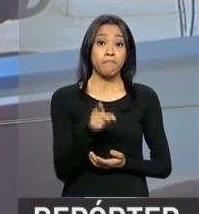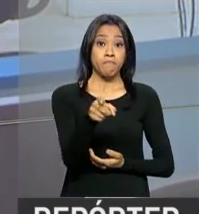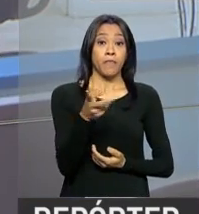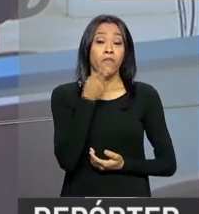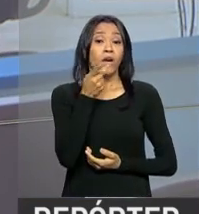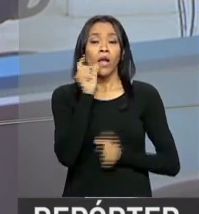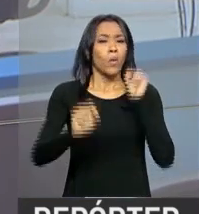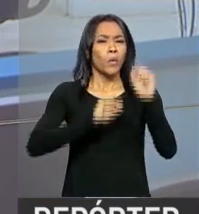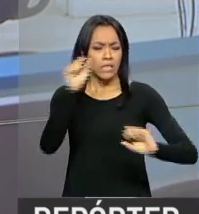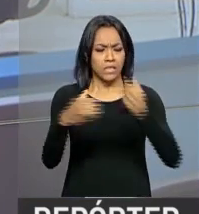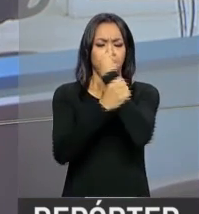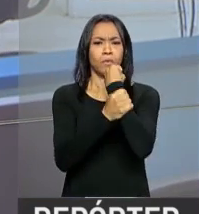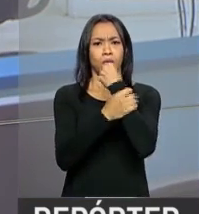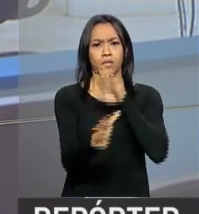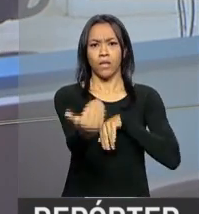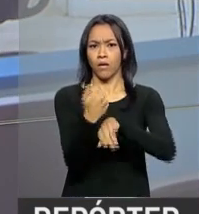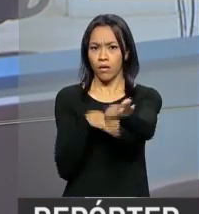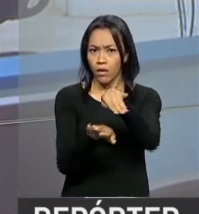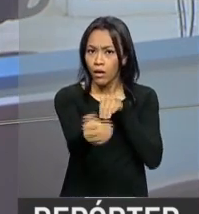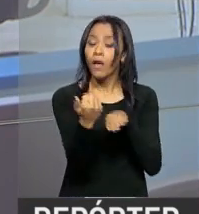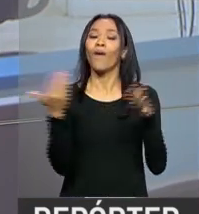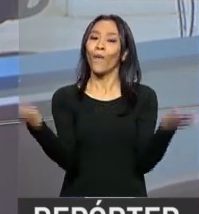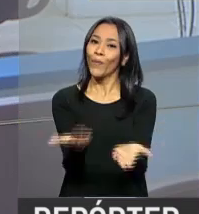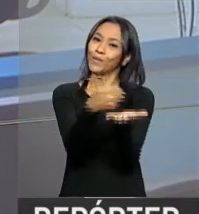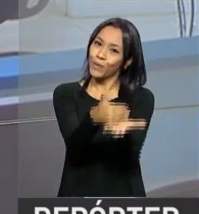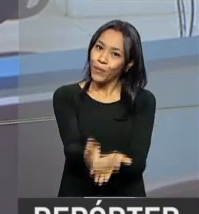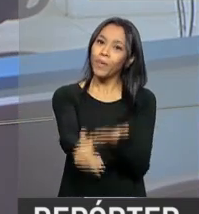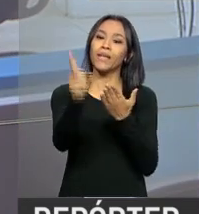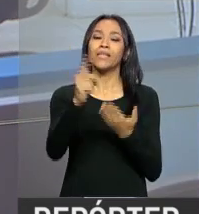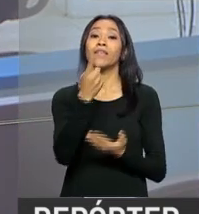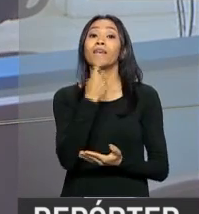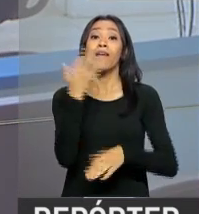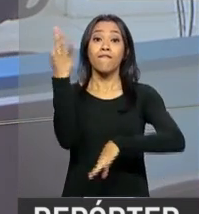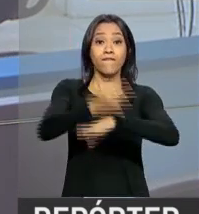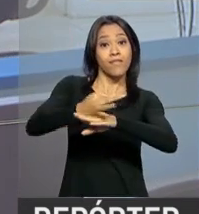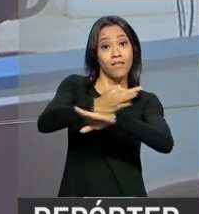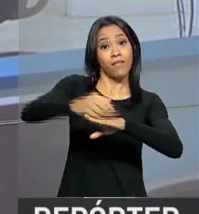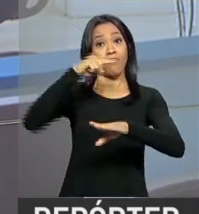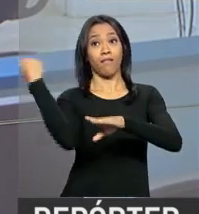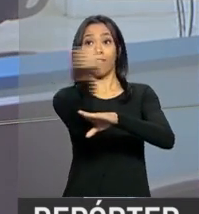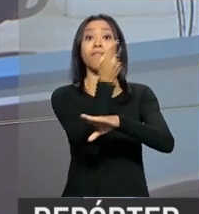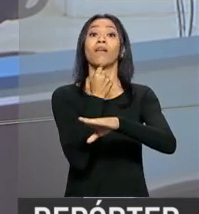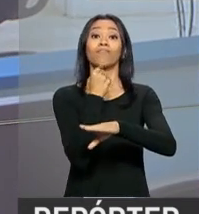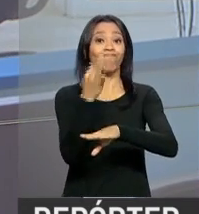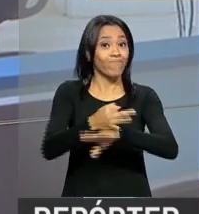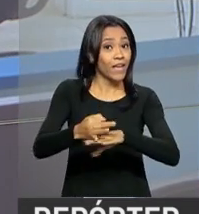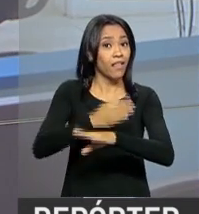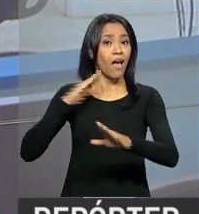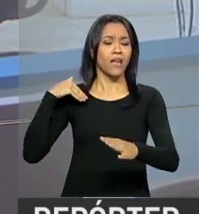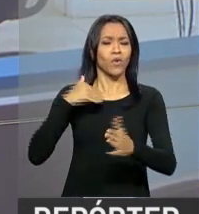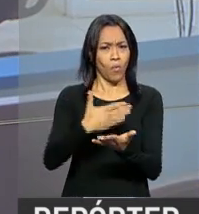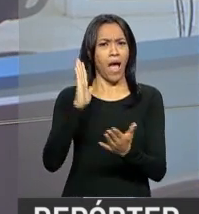em segurança nas rodovias, começou hoje a Operação Corpus Christi, da Polícia Rodoviária Federal, que segue até meia-noite